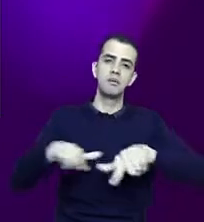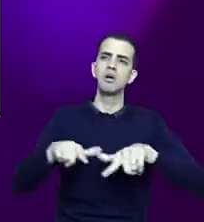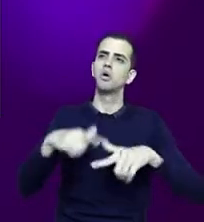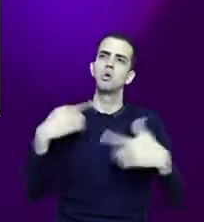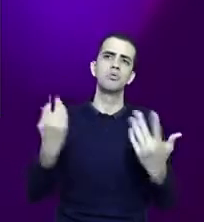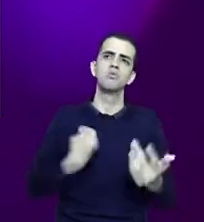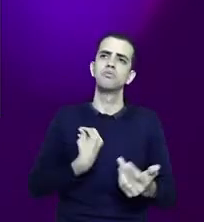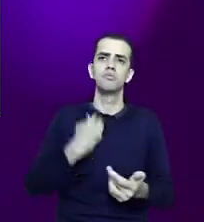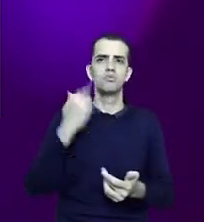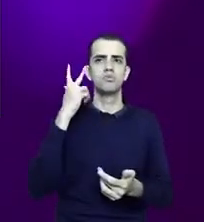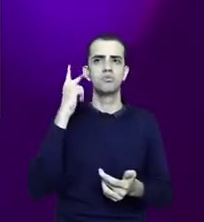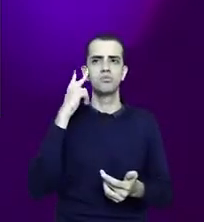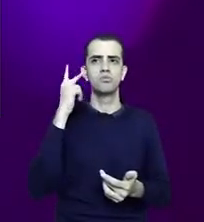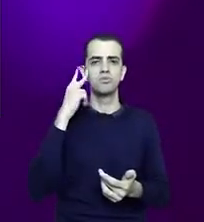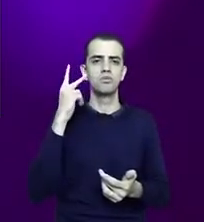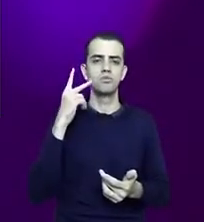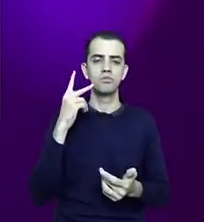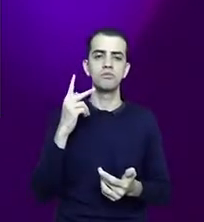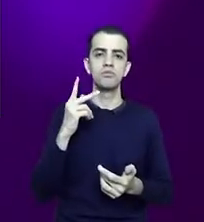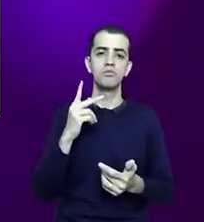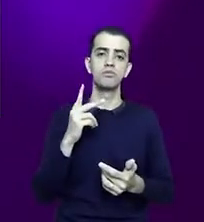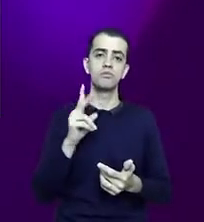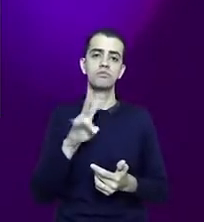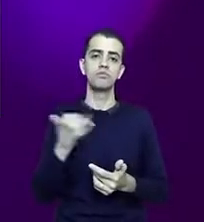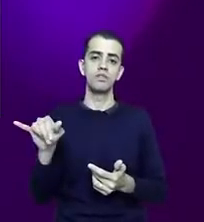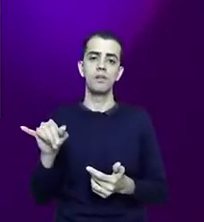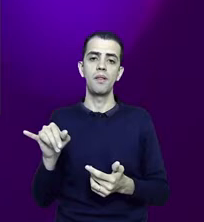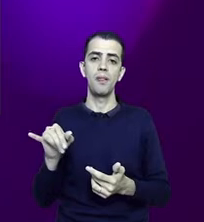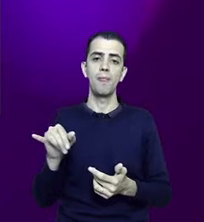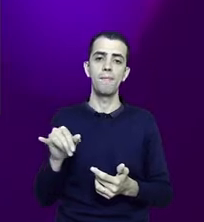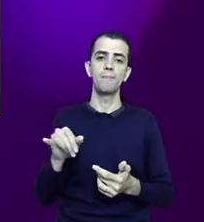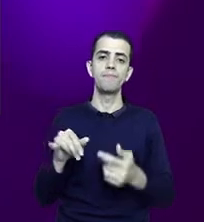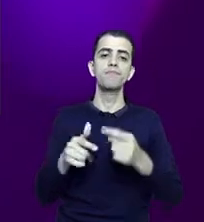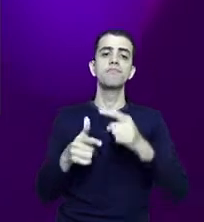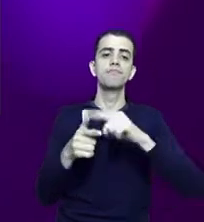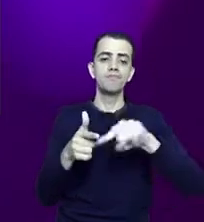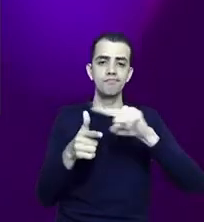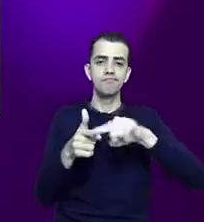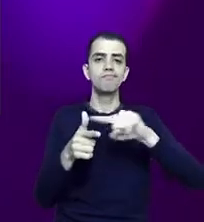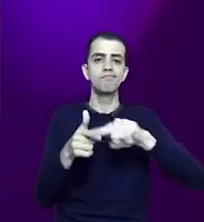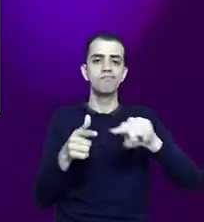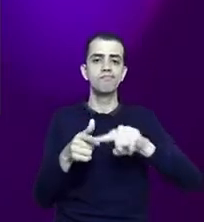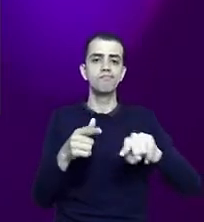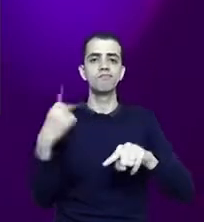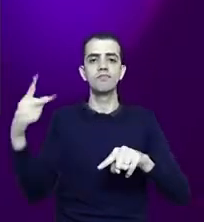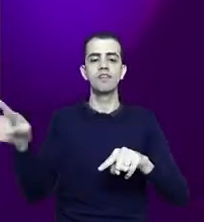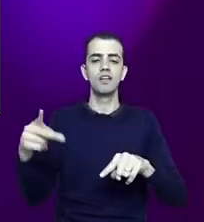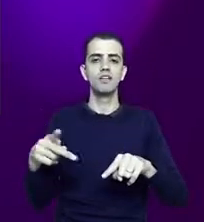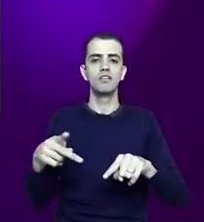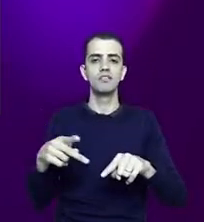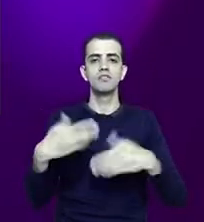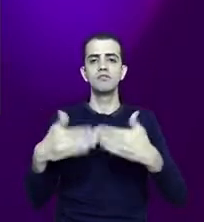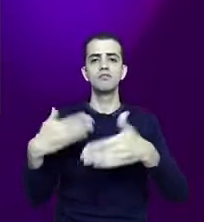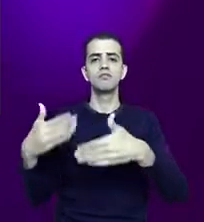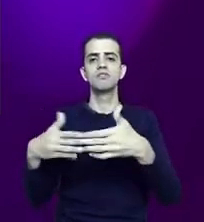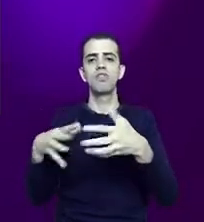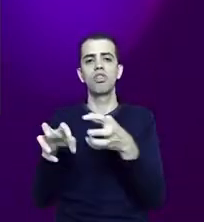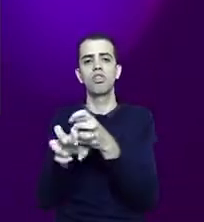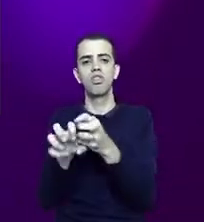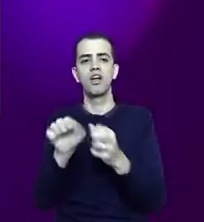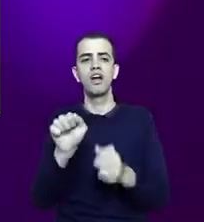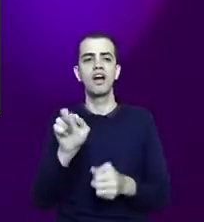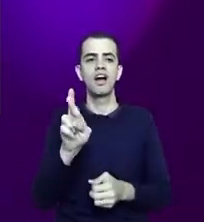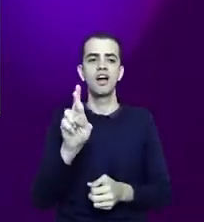paciente, e muitas vezes é uma situação clínica que evolui para artrose, com limitação